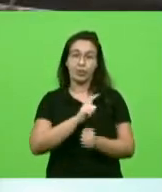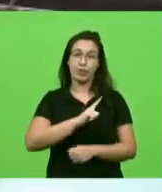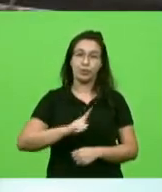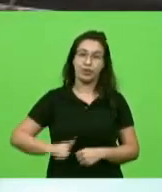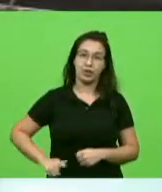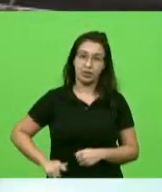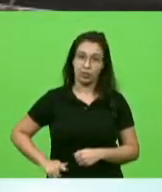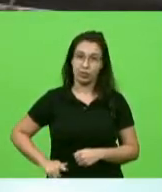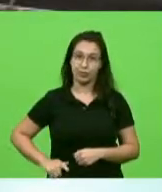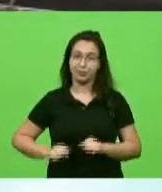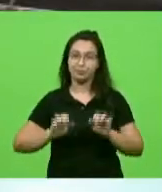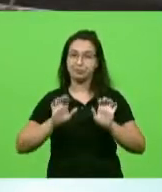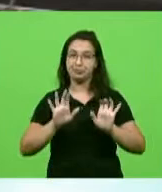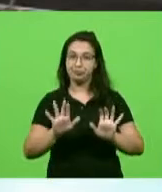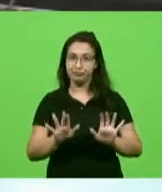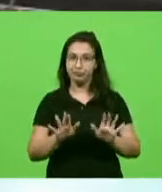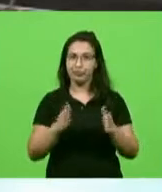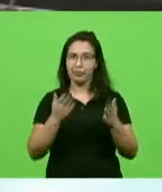ter